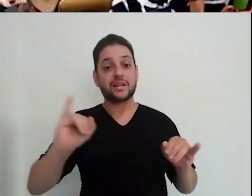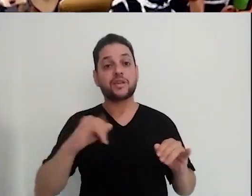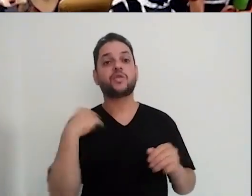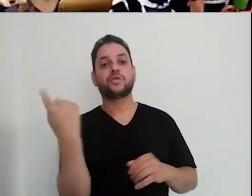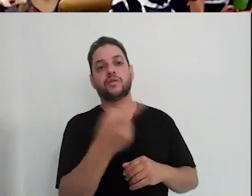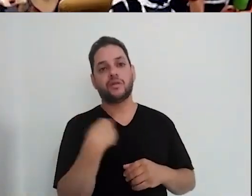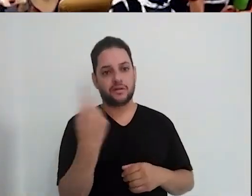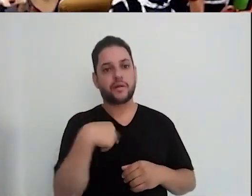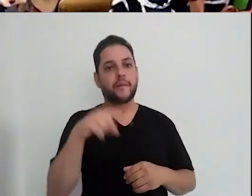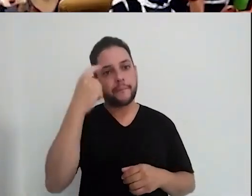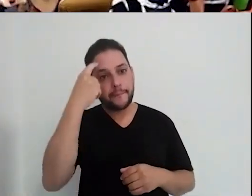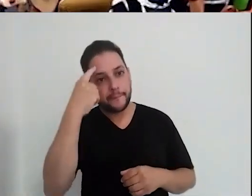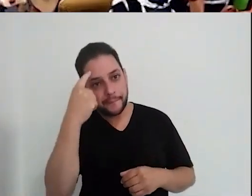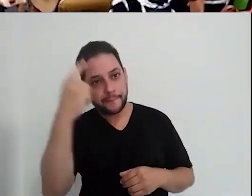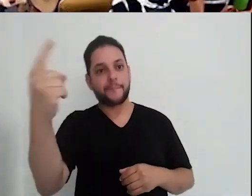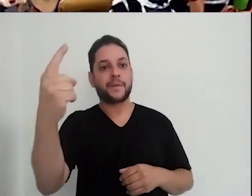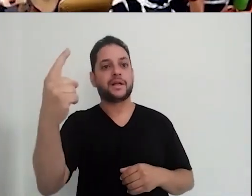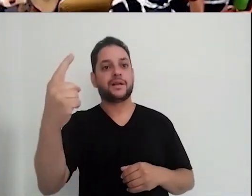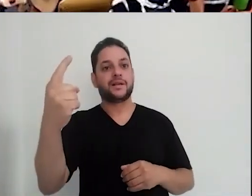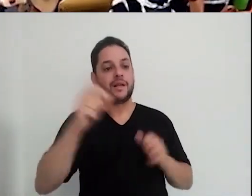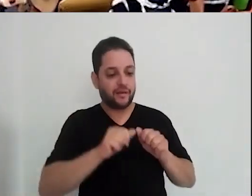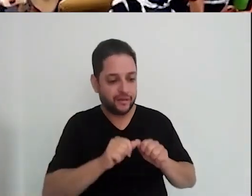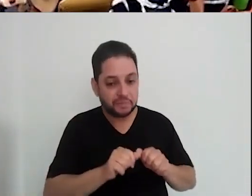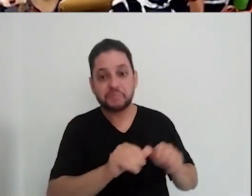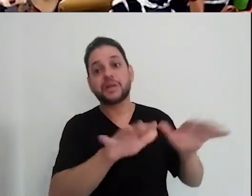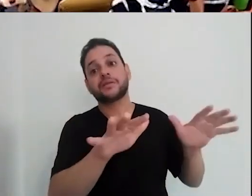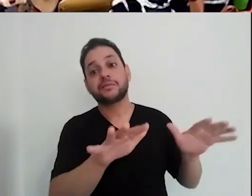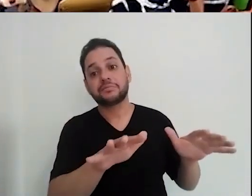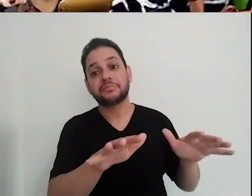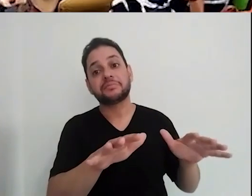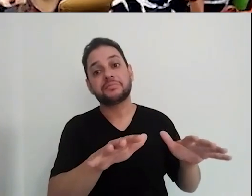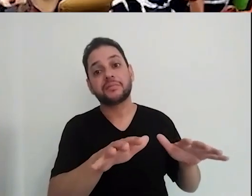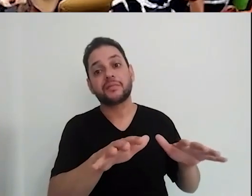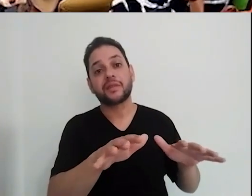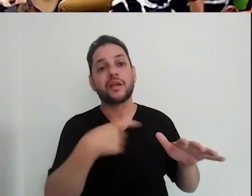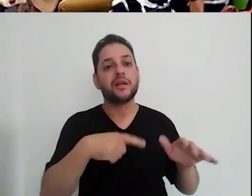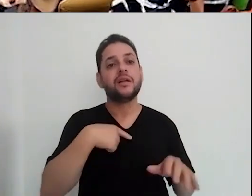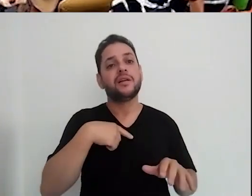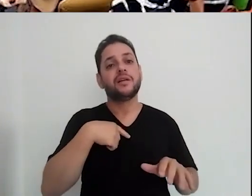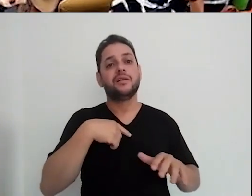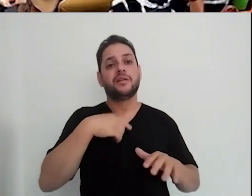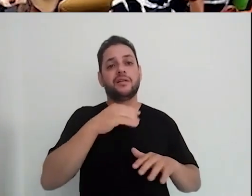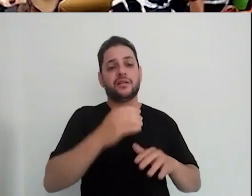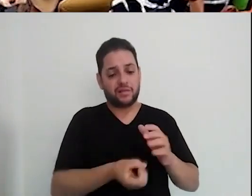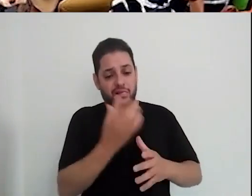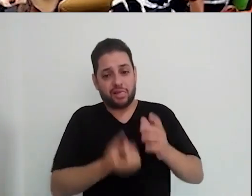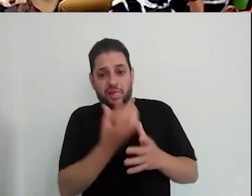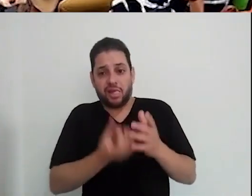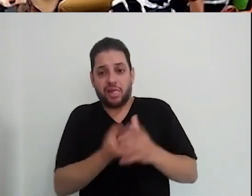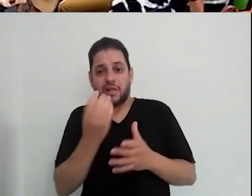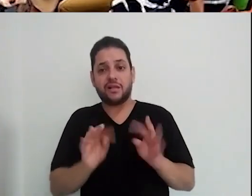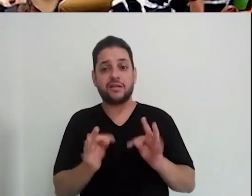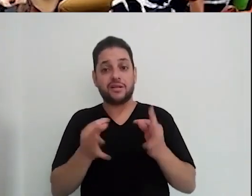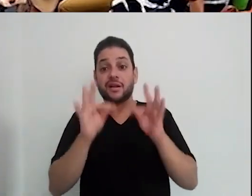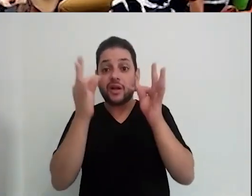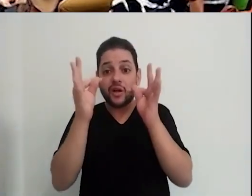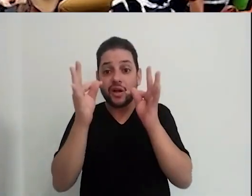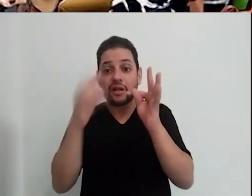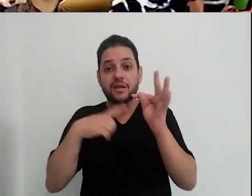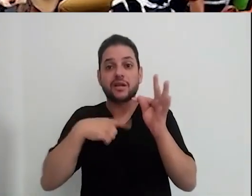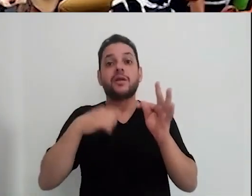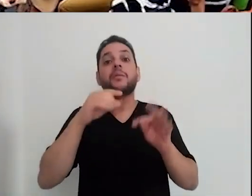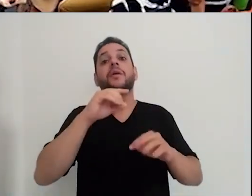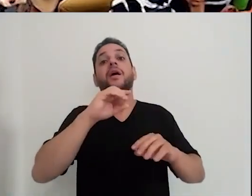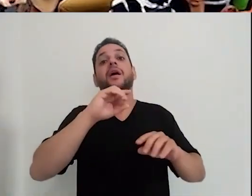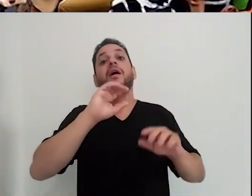começar a pensar em furar a bolha desse jeito. A gente faz tecnologia, mas no fim o boca a boca, né? O